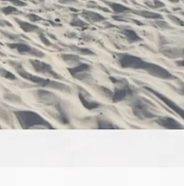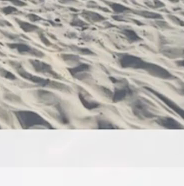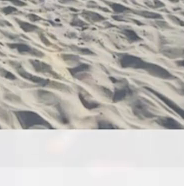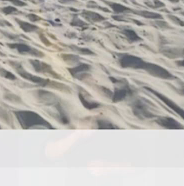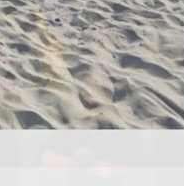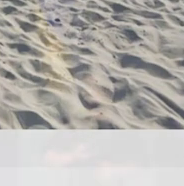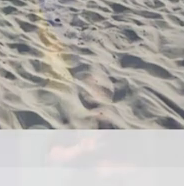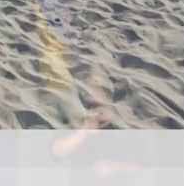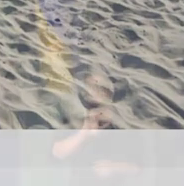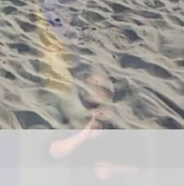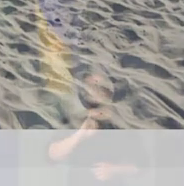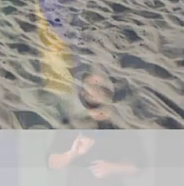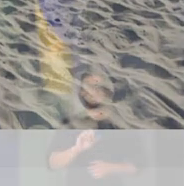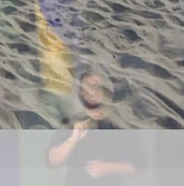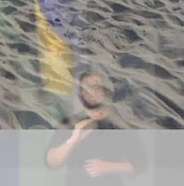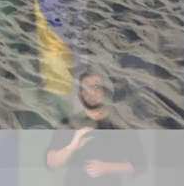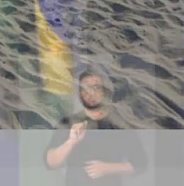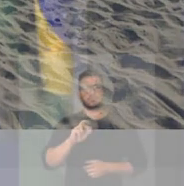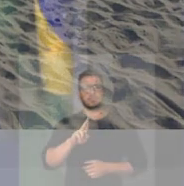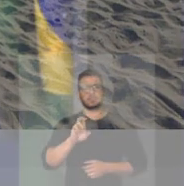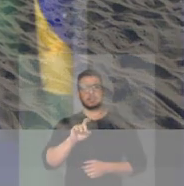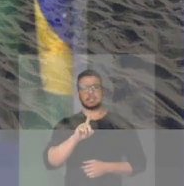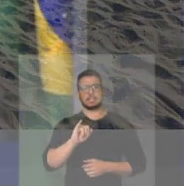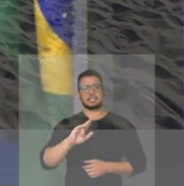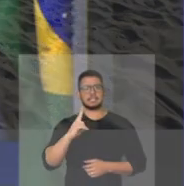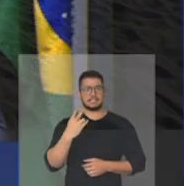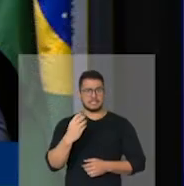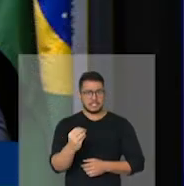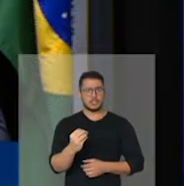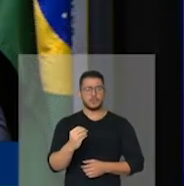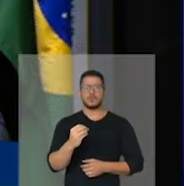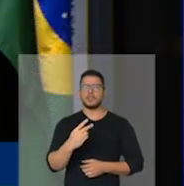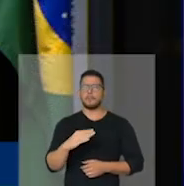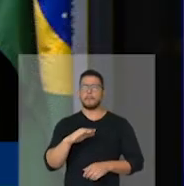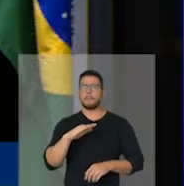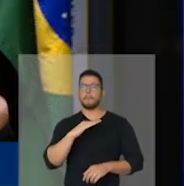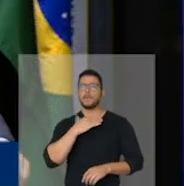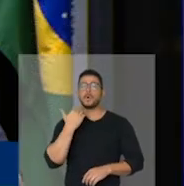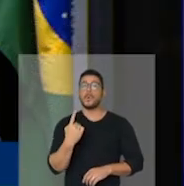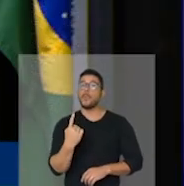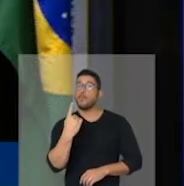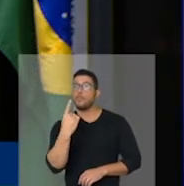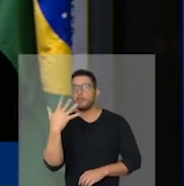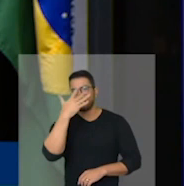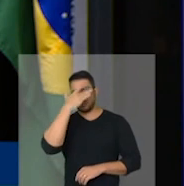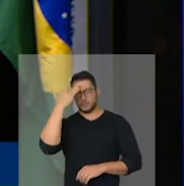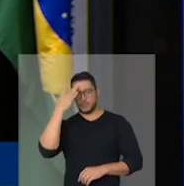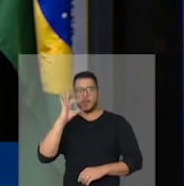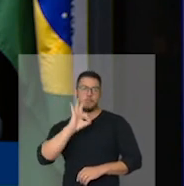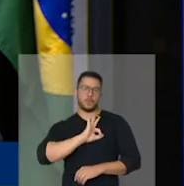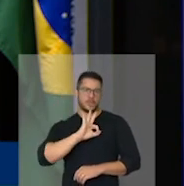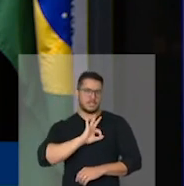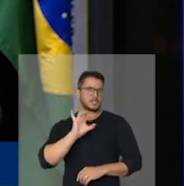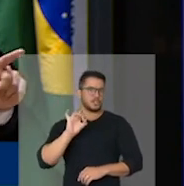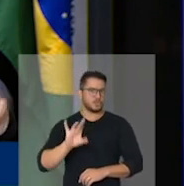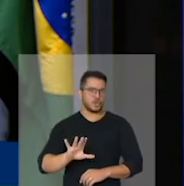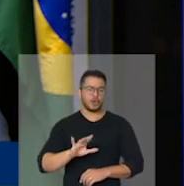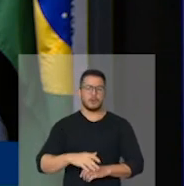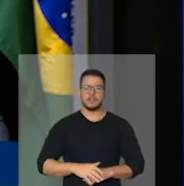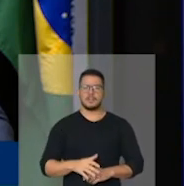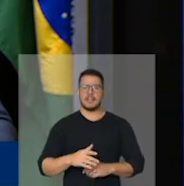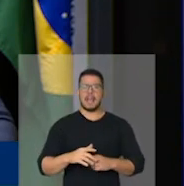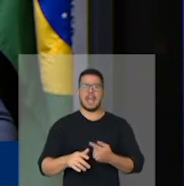e que teve uma única vítima que foi o policial civil André Leonardo choraram estamos vagabundos mortos